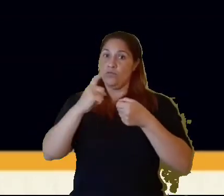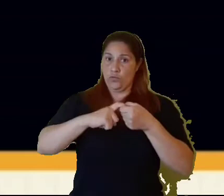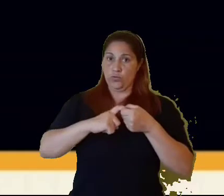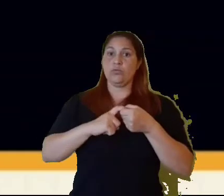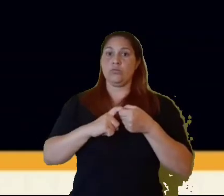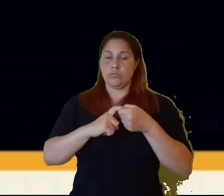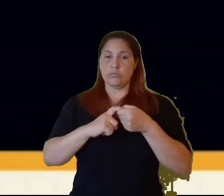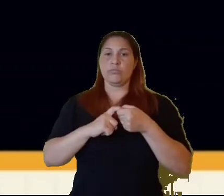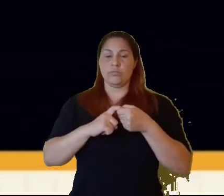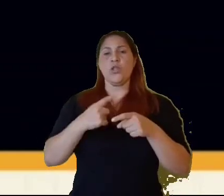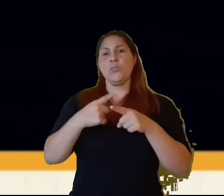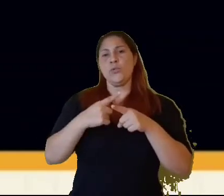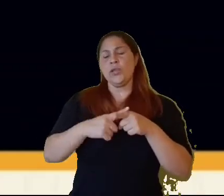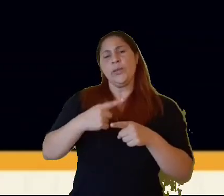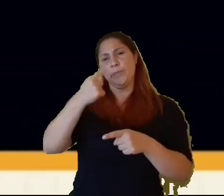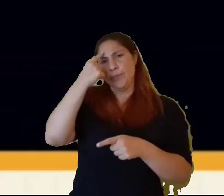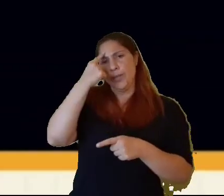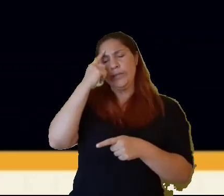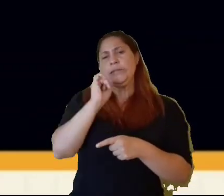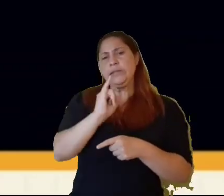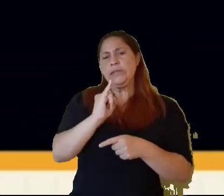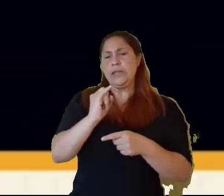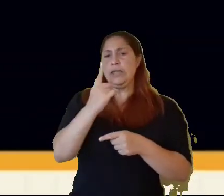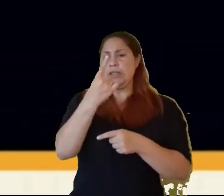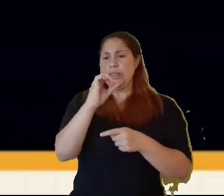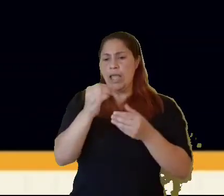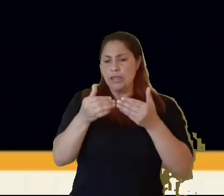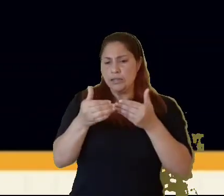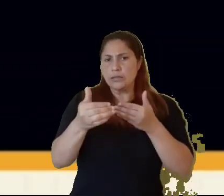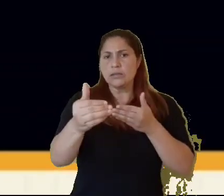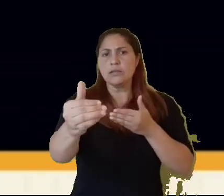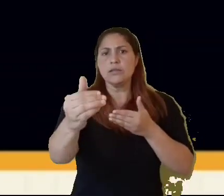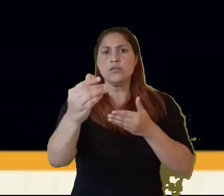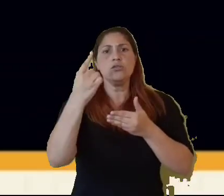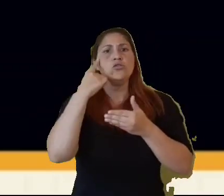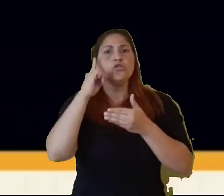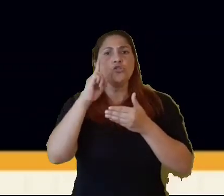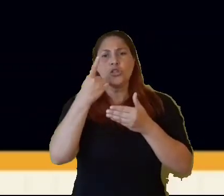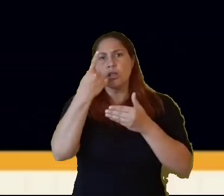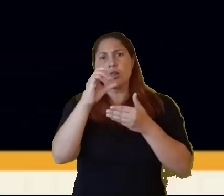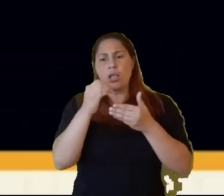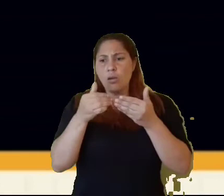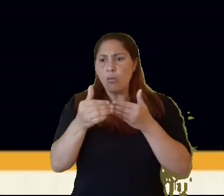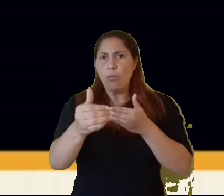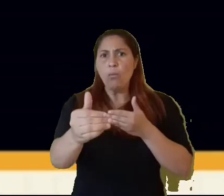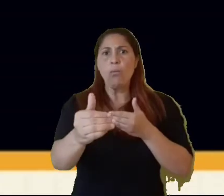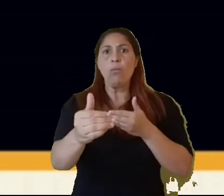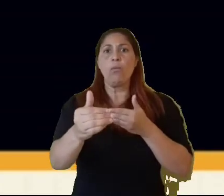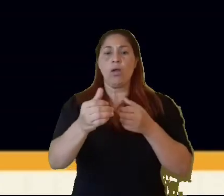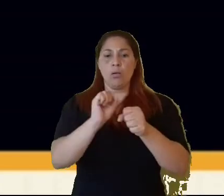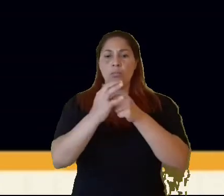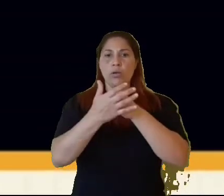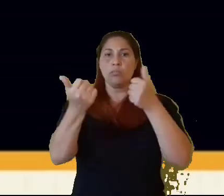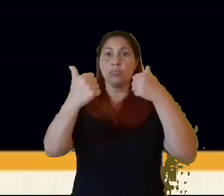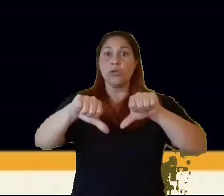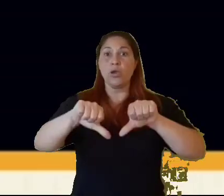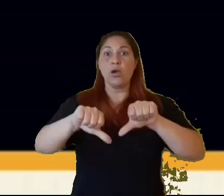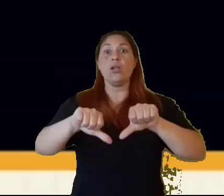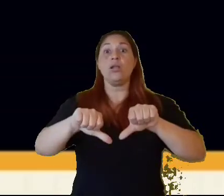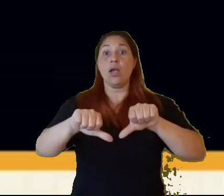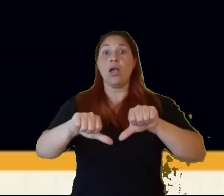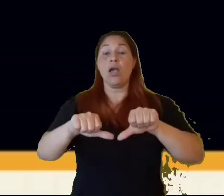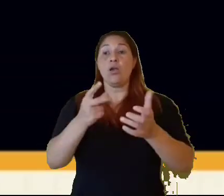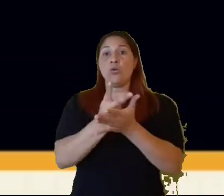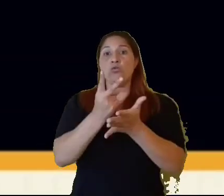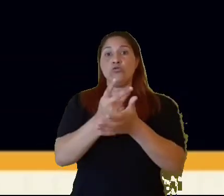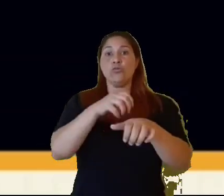retornar. Porque vamos dizer que a pandemia daqui 10 dias piore, em março a gente de novo não vai voltar, a gente vai ter que continuar no remoto. E